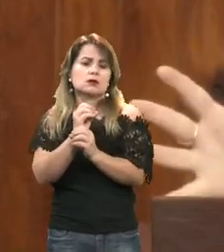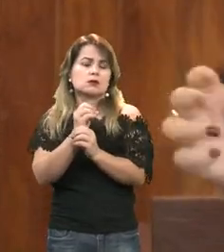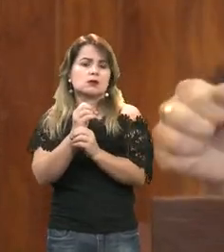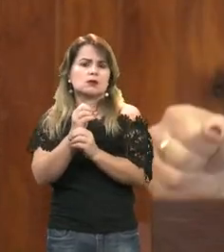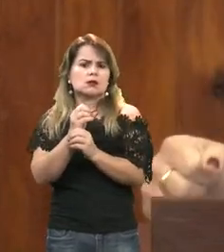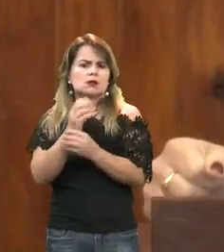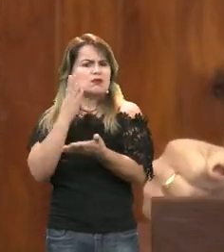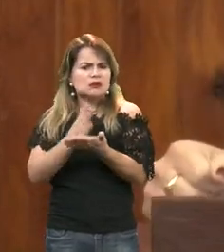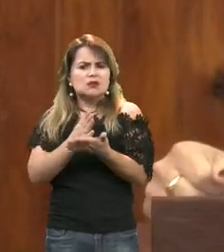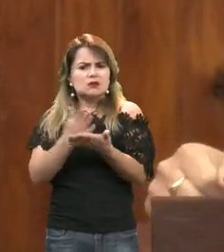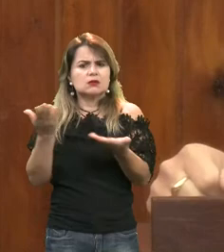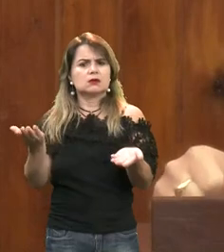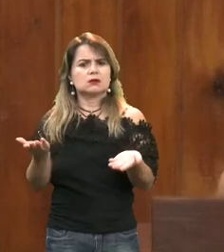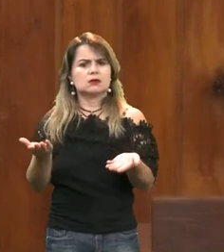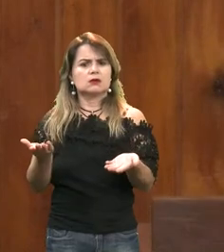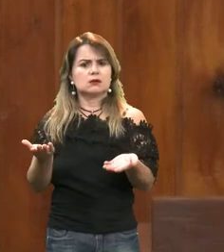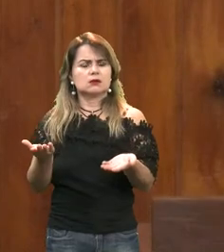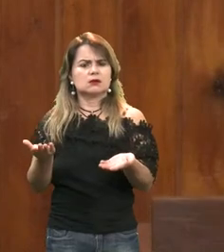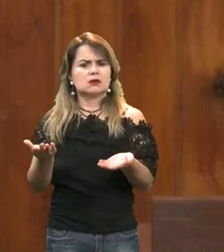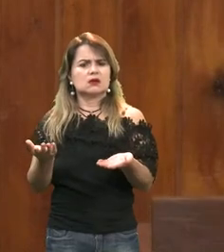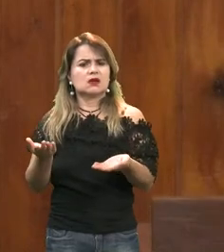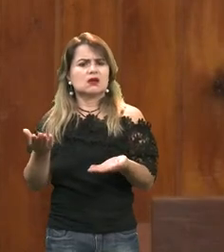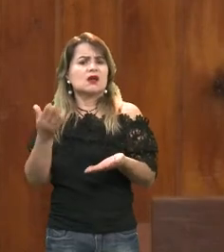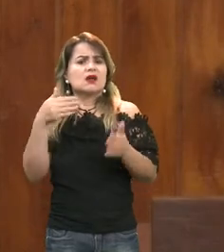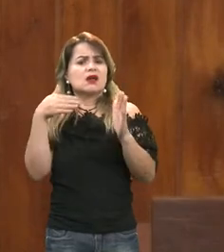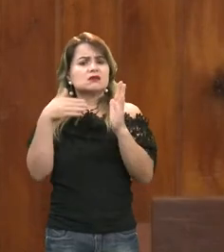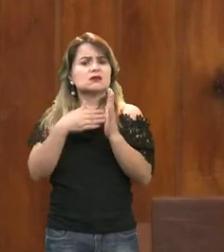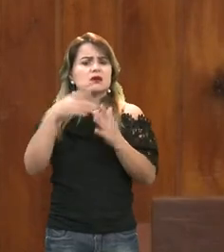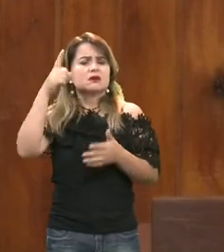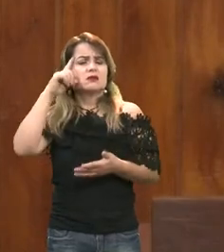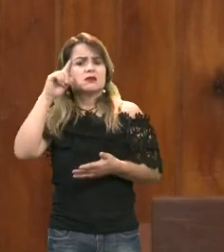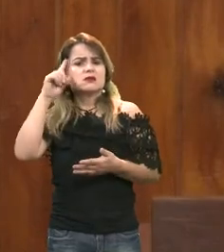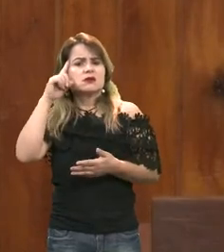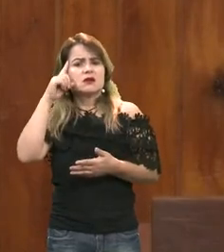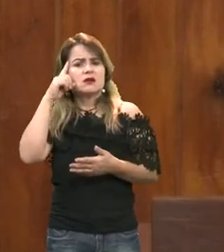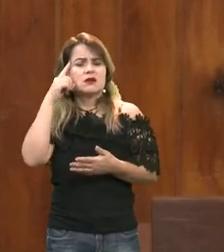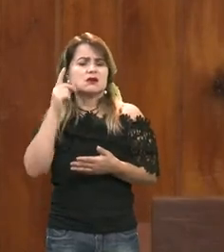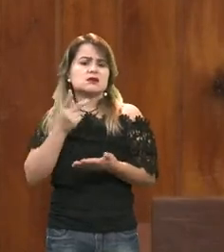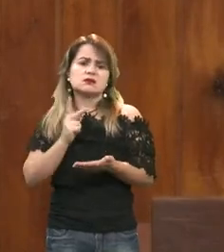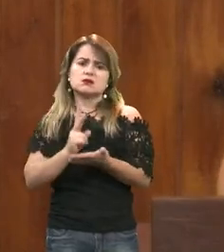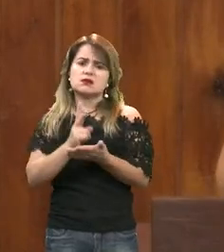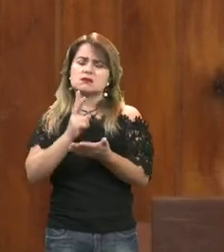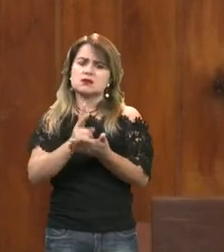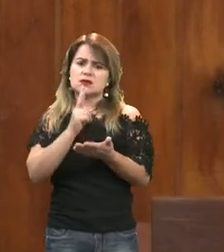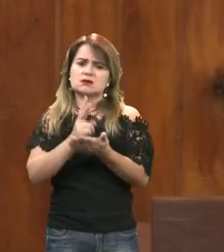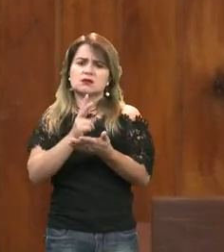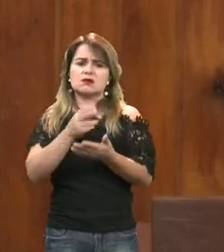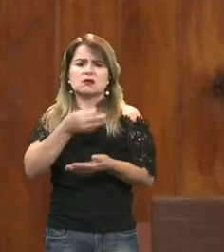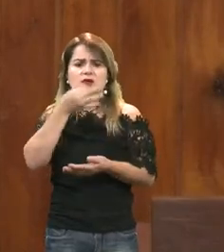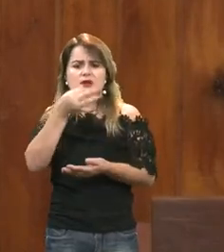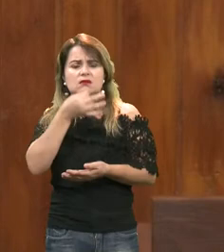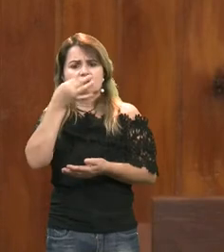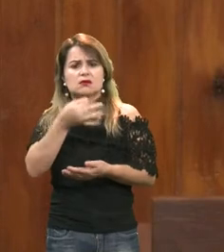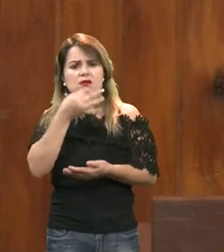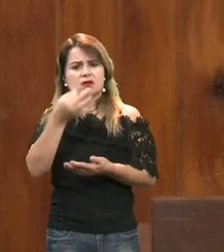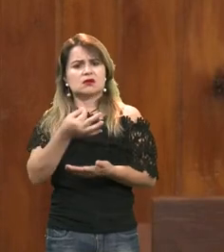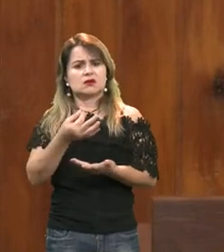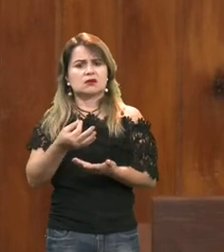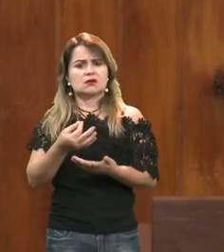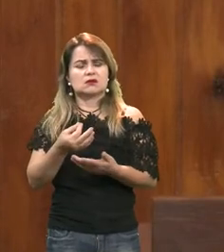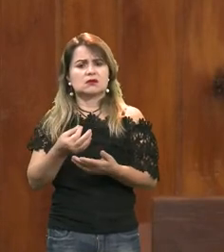para. Até quando vai ficar nessa desculpa infinita? Quantas pessoas vão precisar